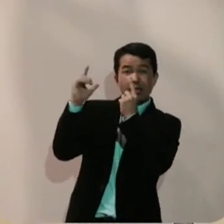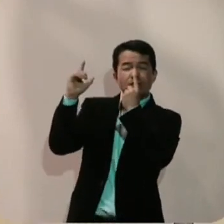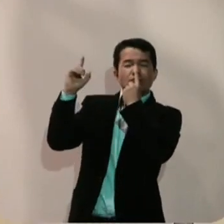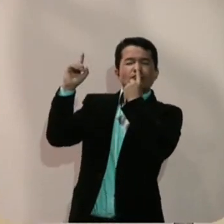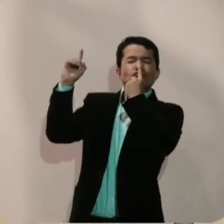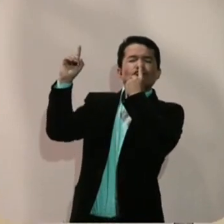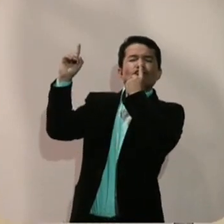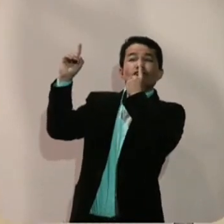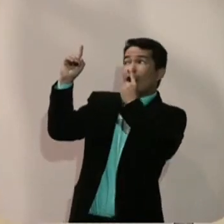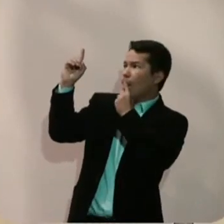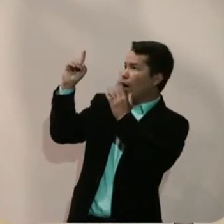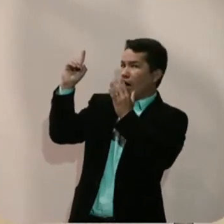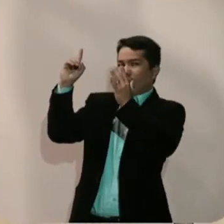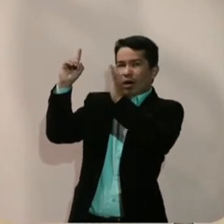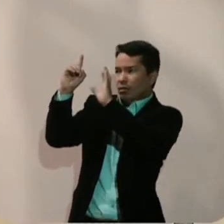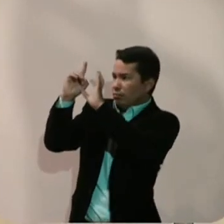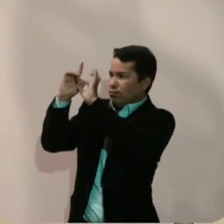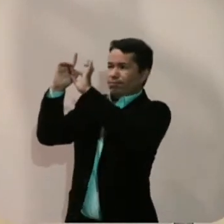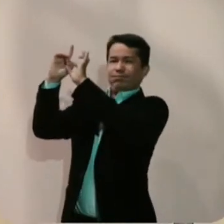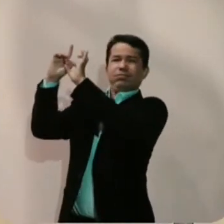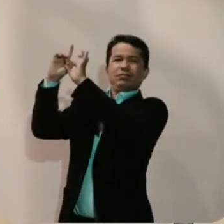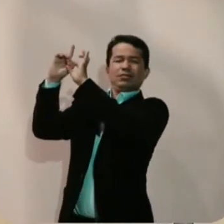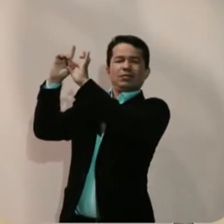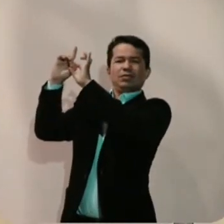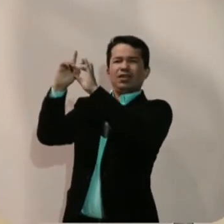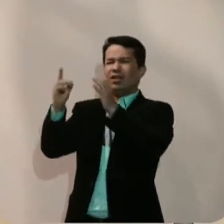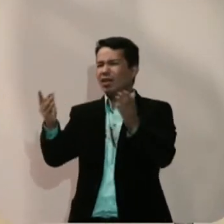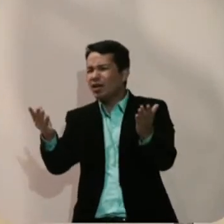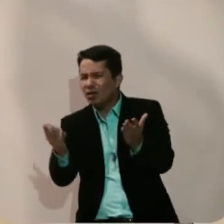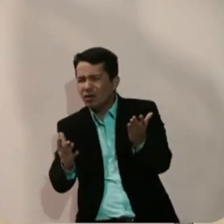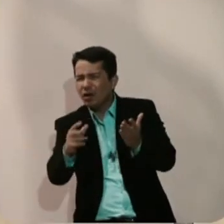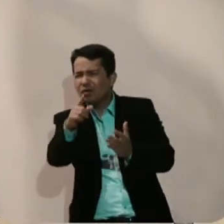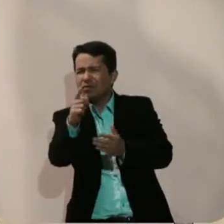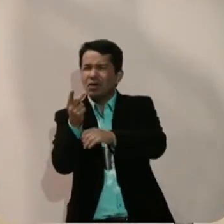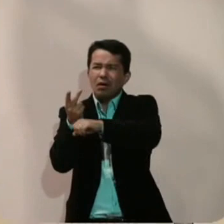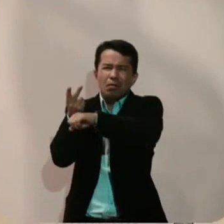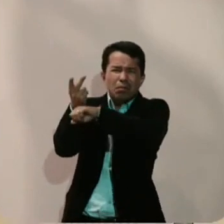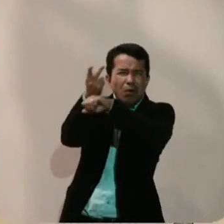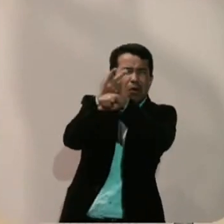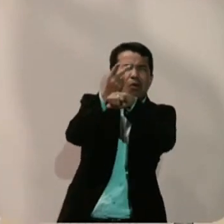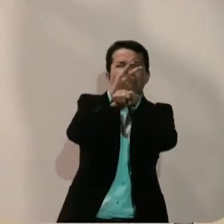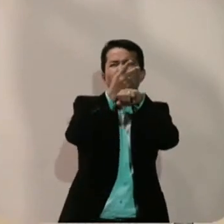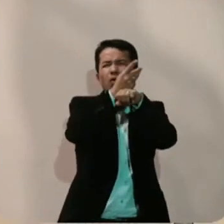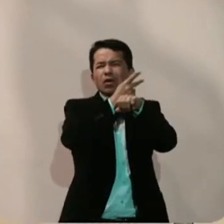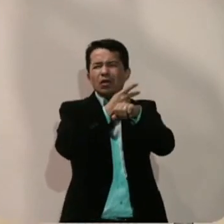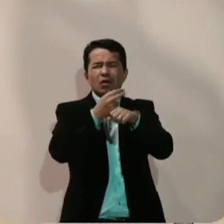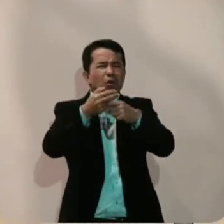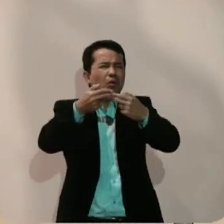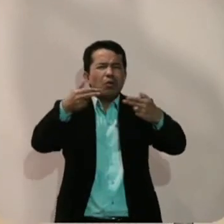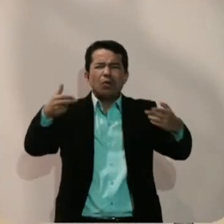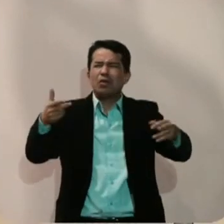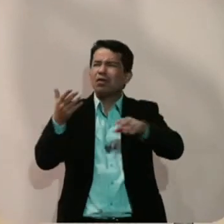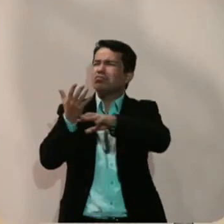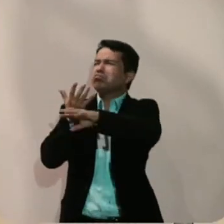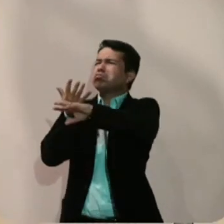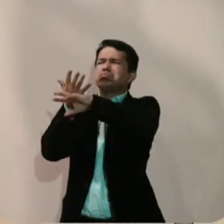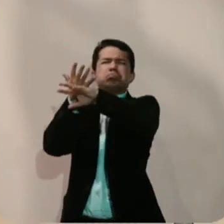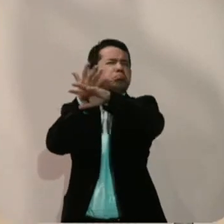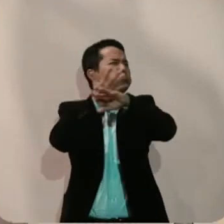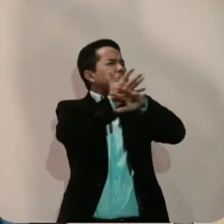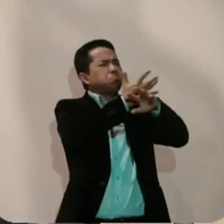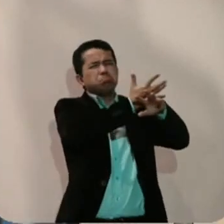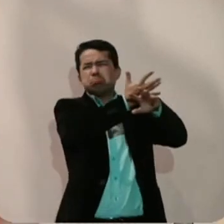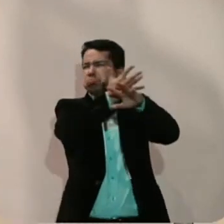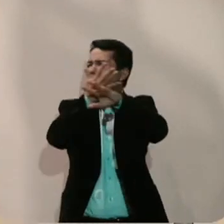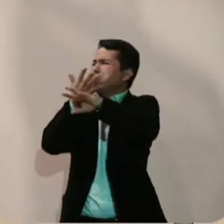está buscando coisas que não preenchem a sua alma. Sabe, a Bíblia diz lá no livro de Eclesiastes, né?